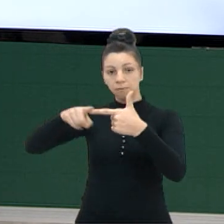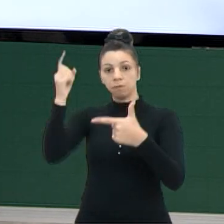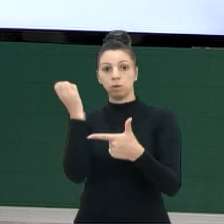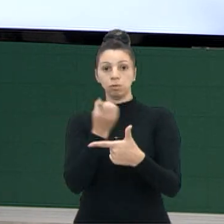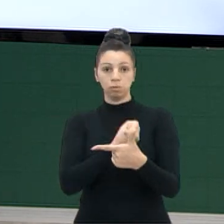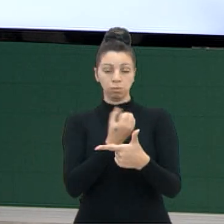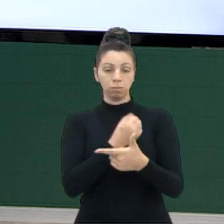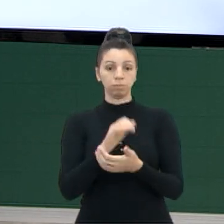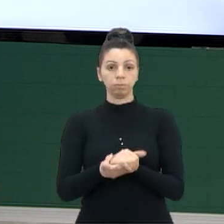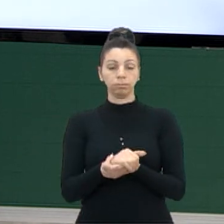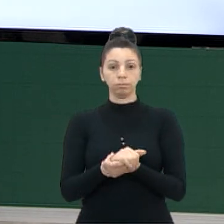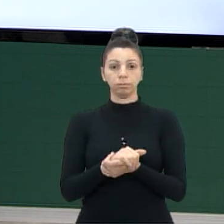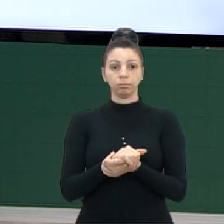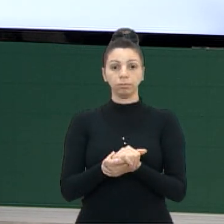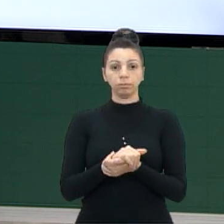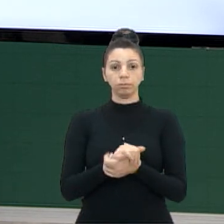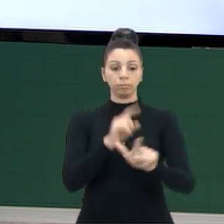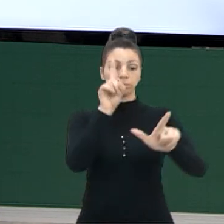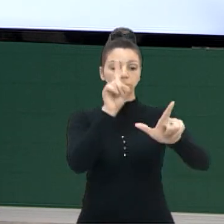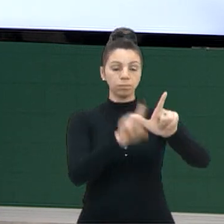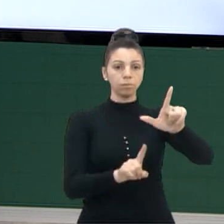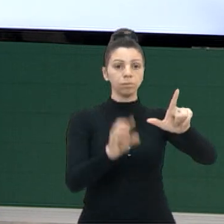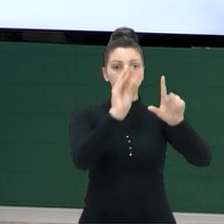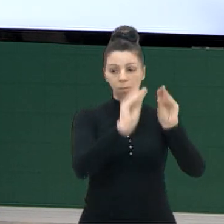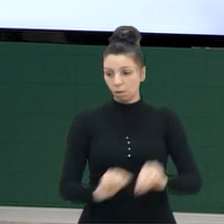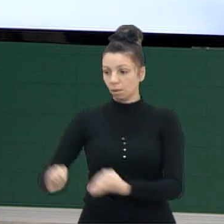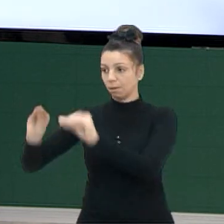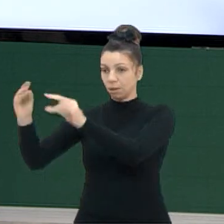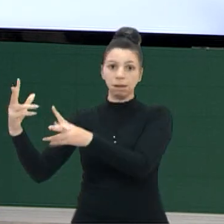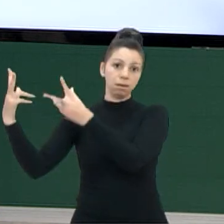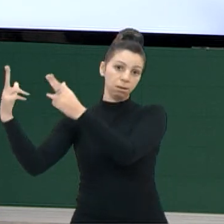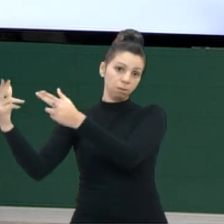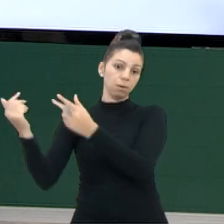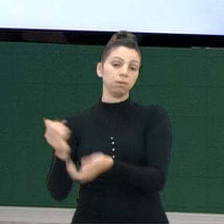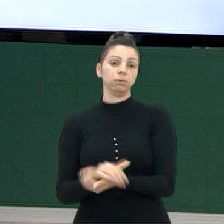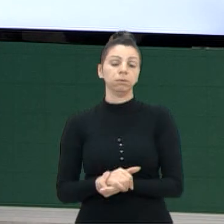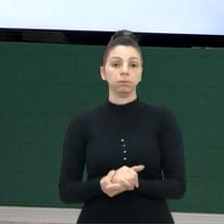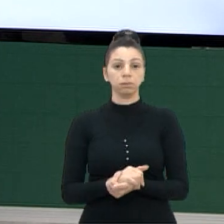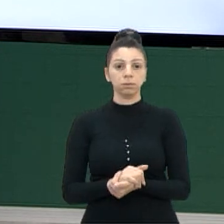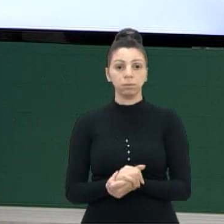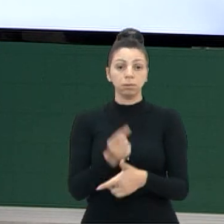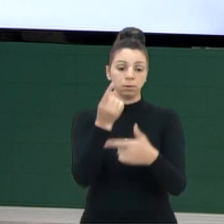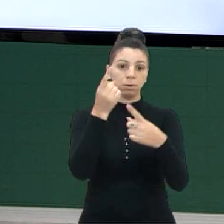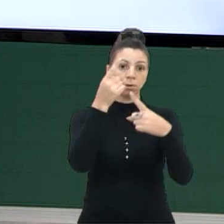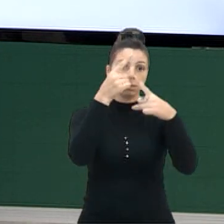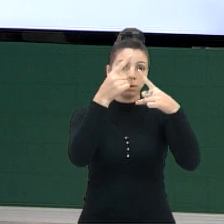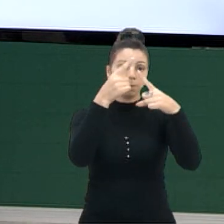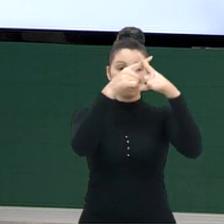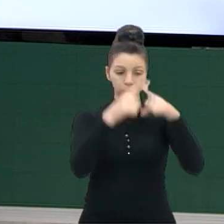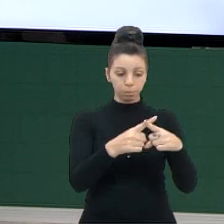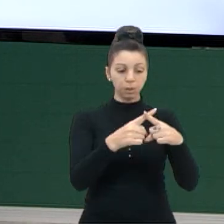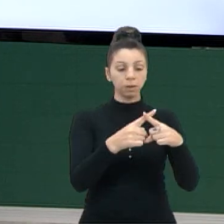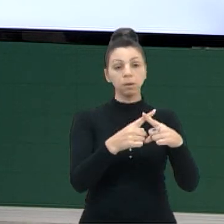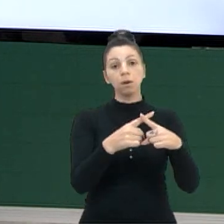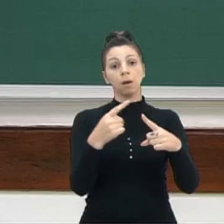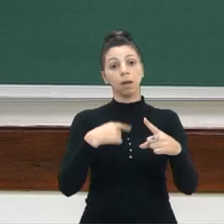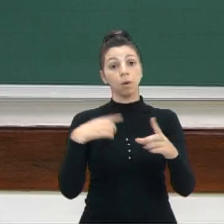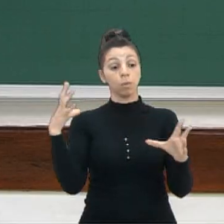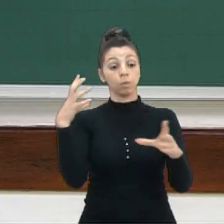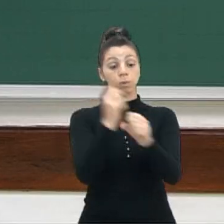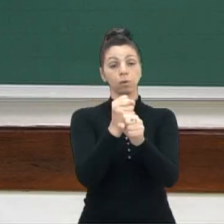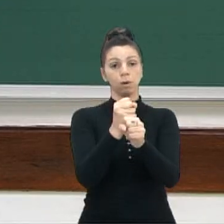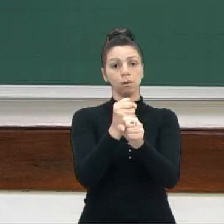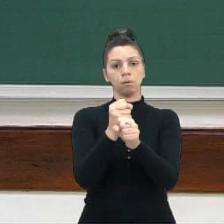numérica, repete-se a parte literal e o que eu vou fazer? Na multiplicação, eu somo. E na divisão, eu